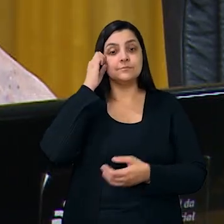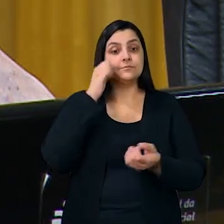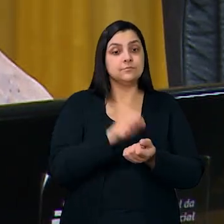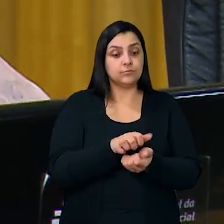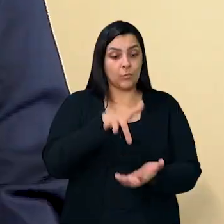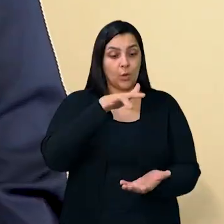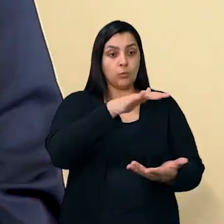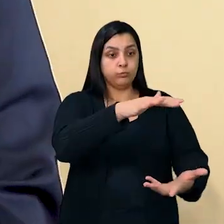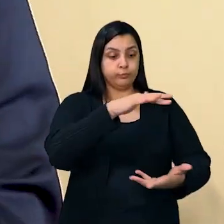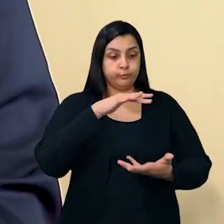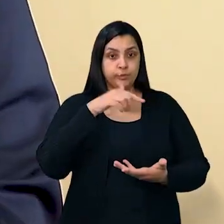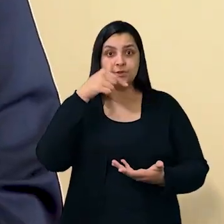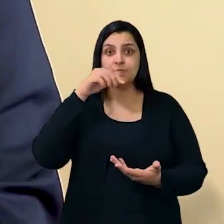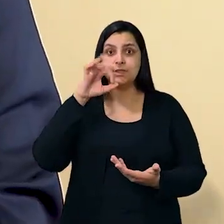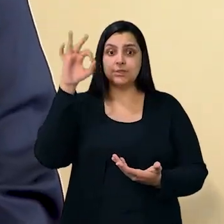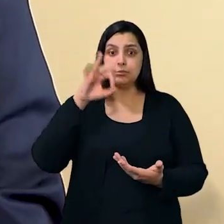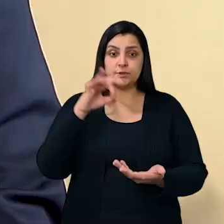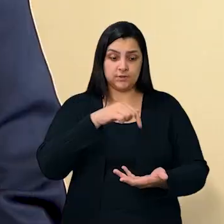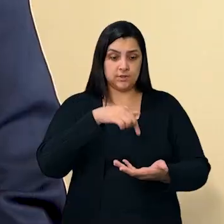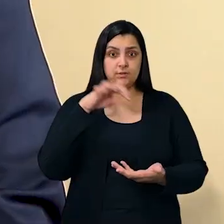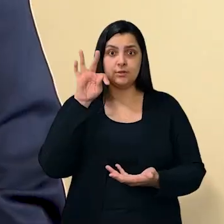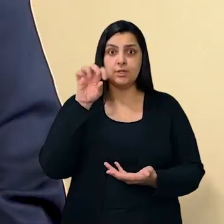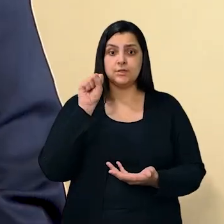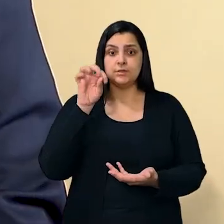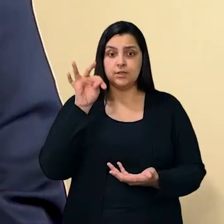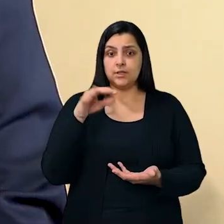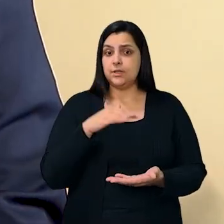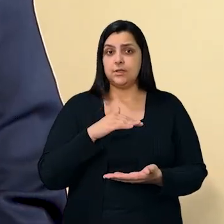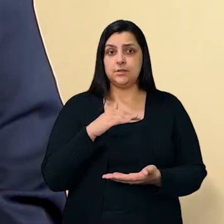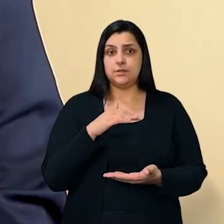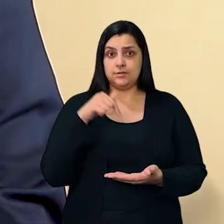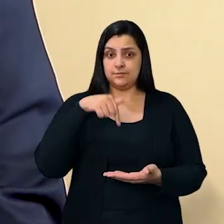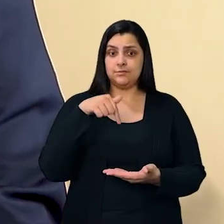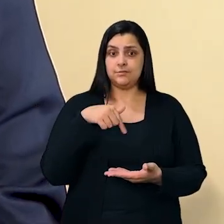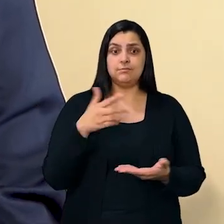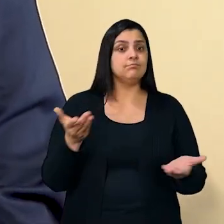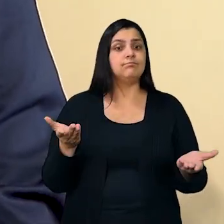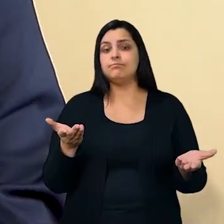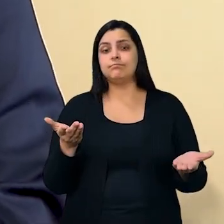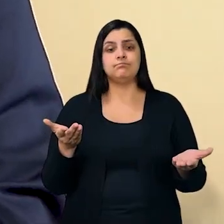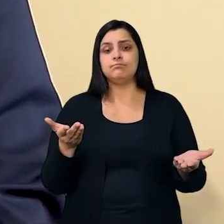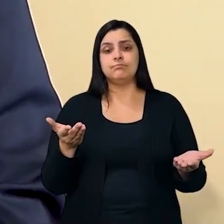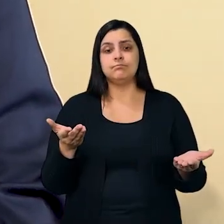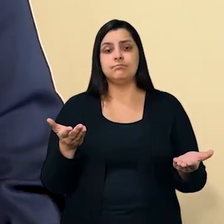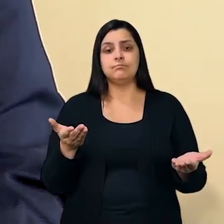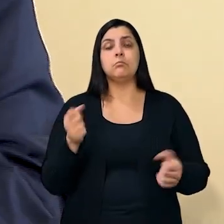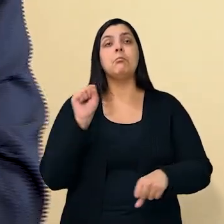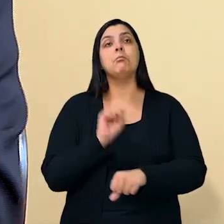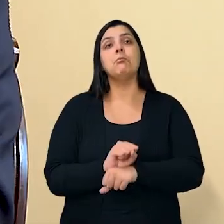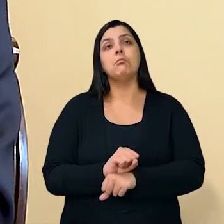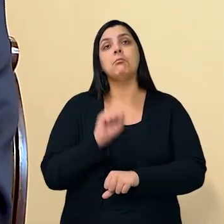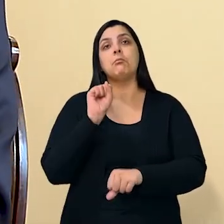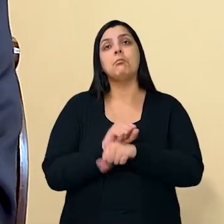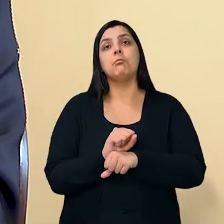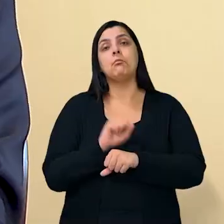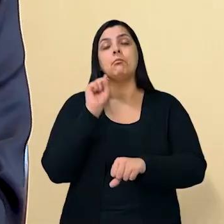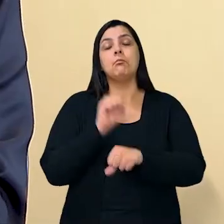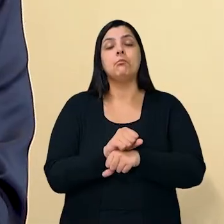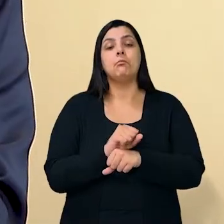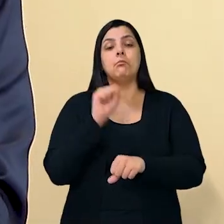do volume que veio para o Tribunal Superior do Trabalho, que fica naturalmente